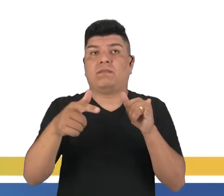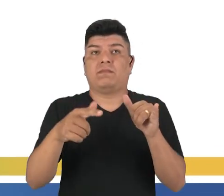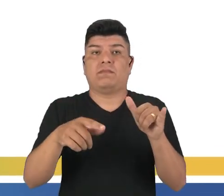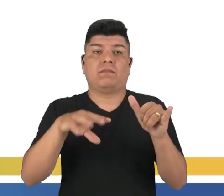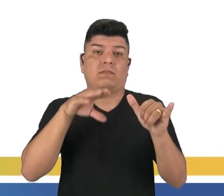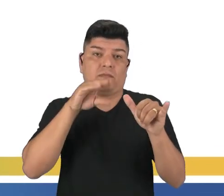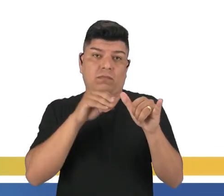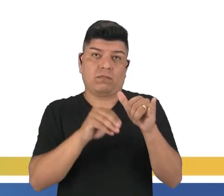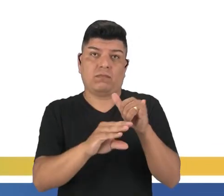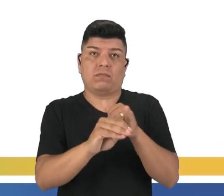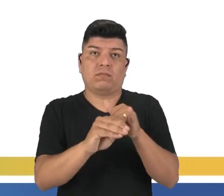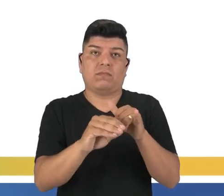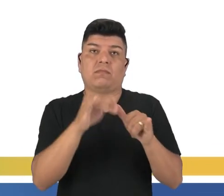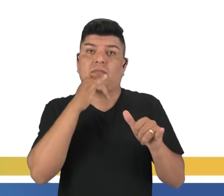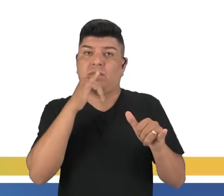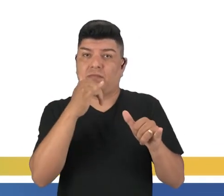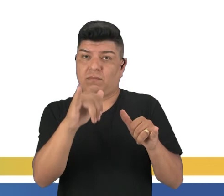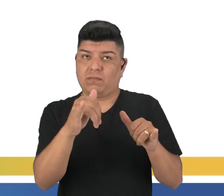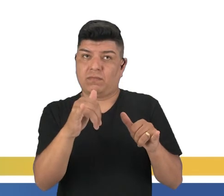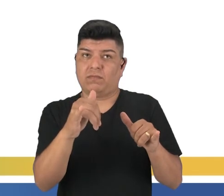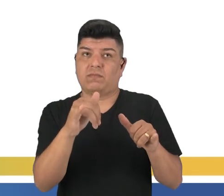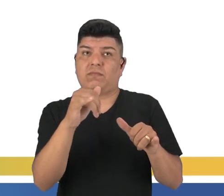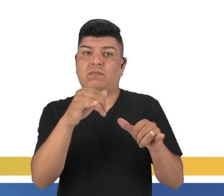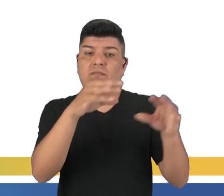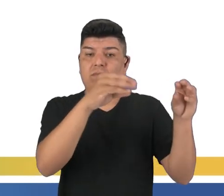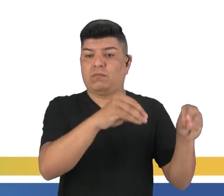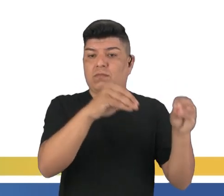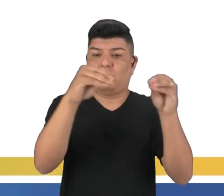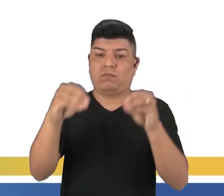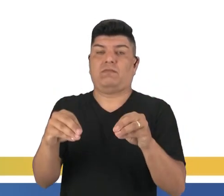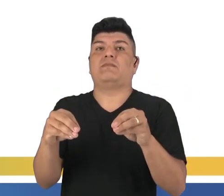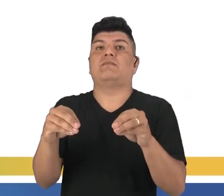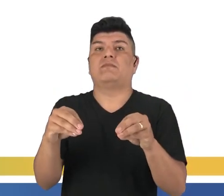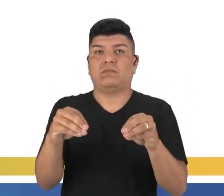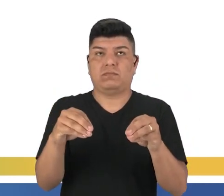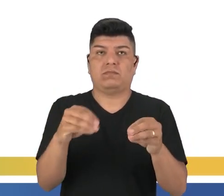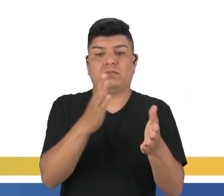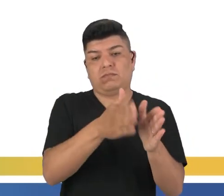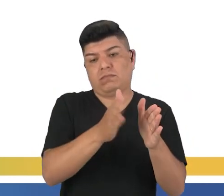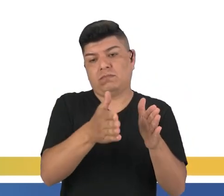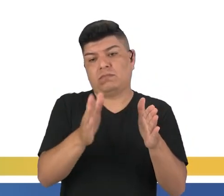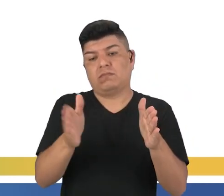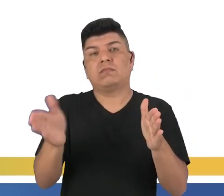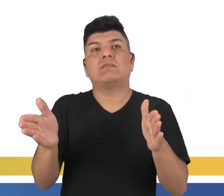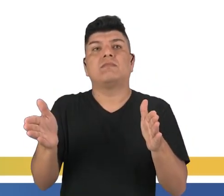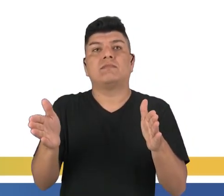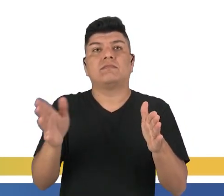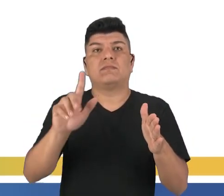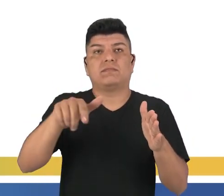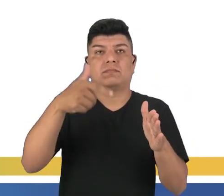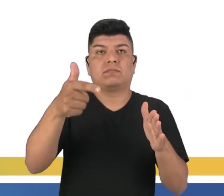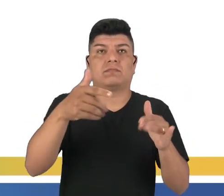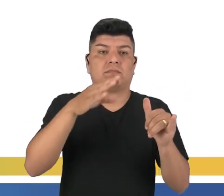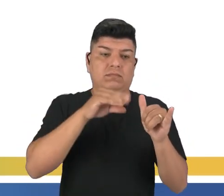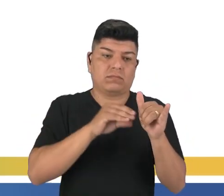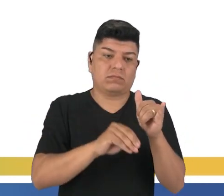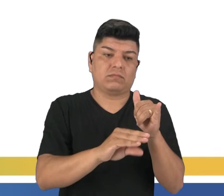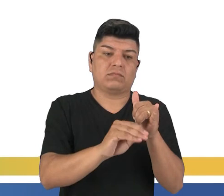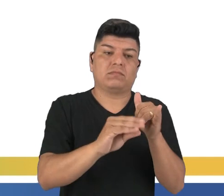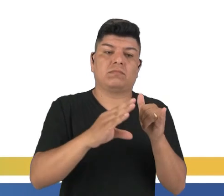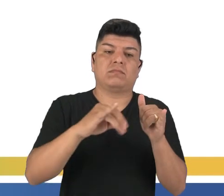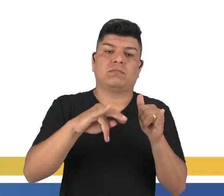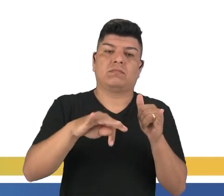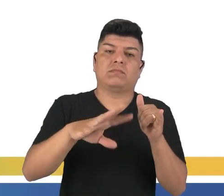vai ser energia elétrica, né? Mas aqui já pula algumas etapas do que está ali, ó. Já vai ser térmica, aí vai ser cinética e no